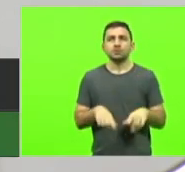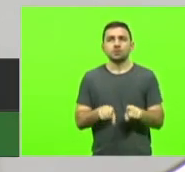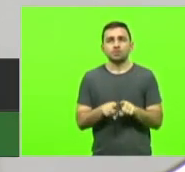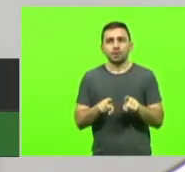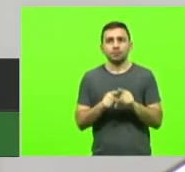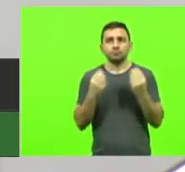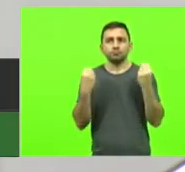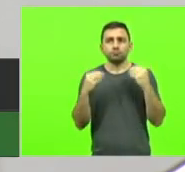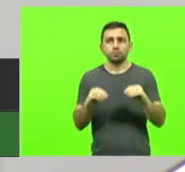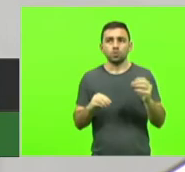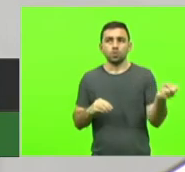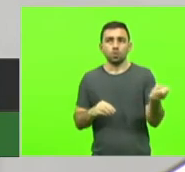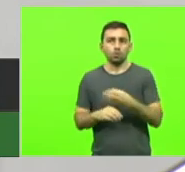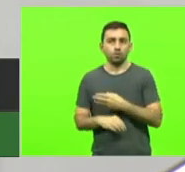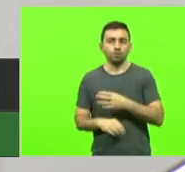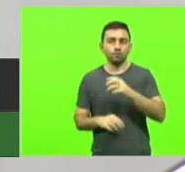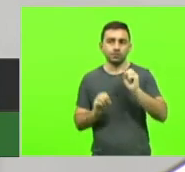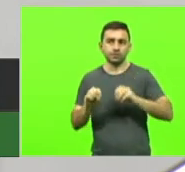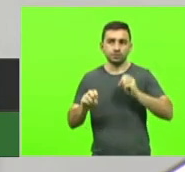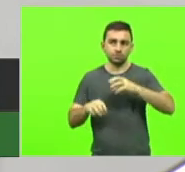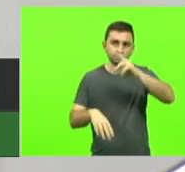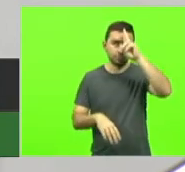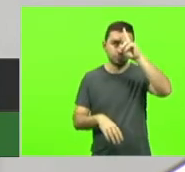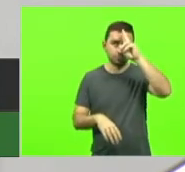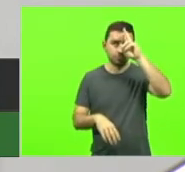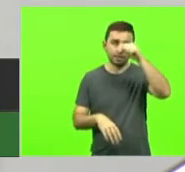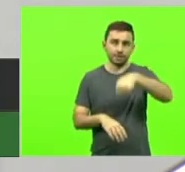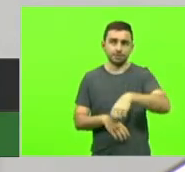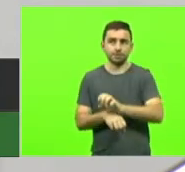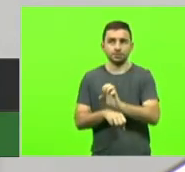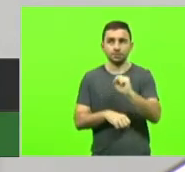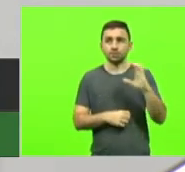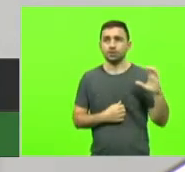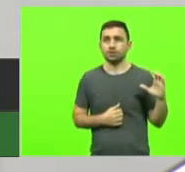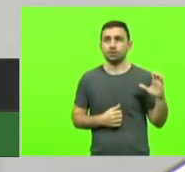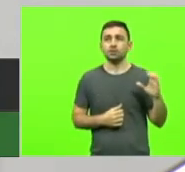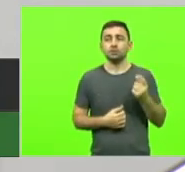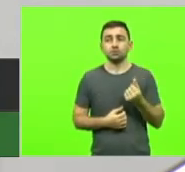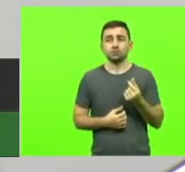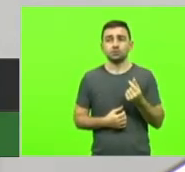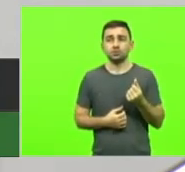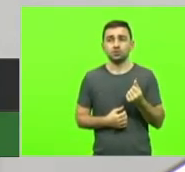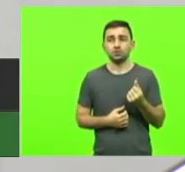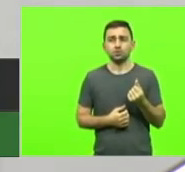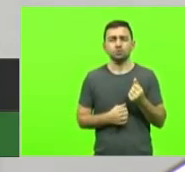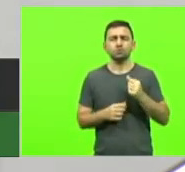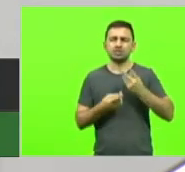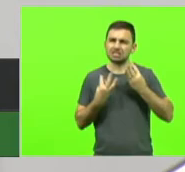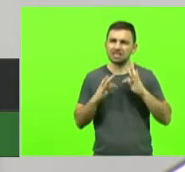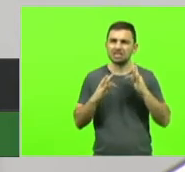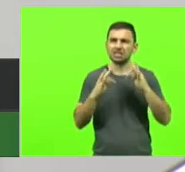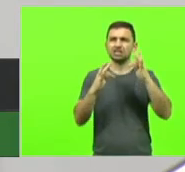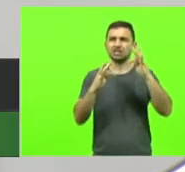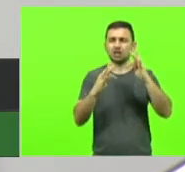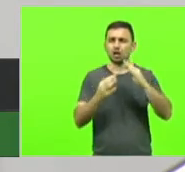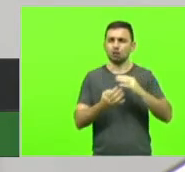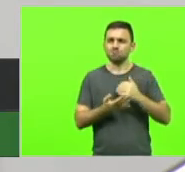o novo ensino médio no estado de Santa Catarina. Recursos tecnológicos estão sendo